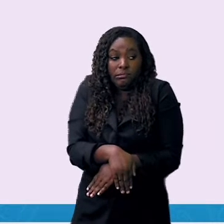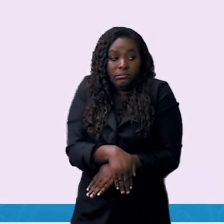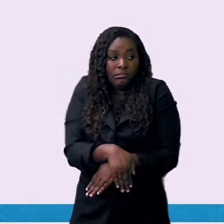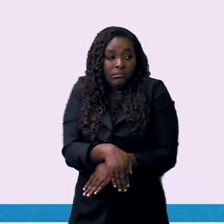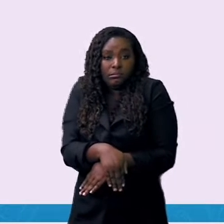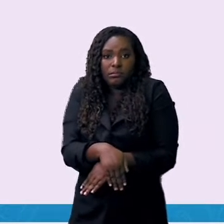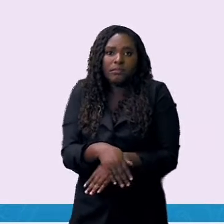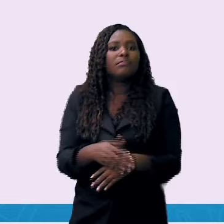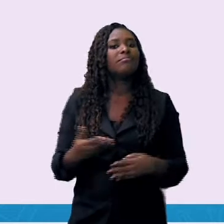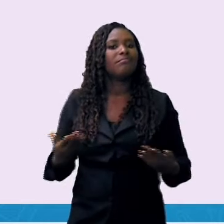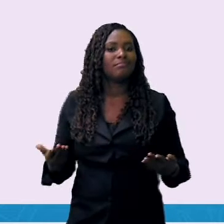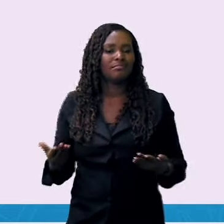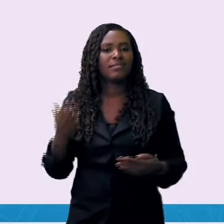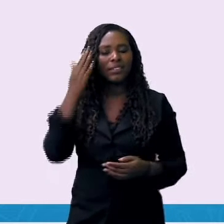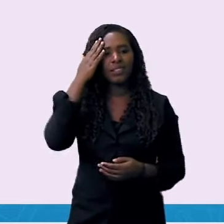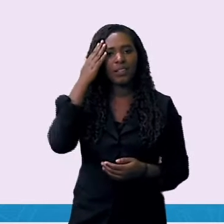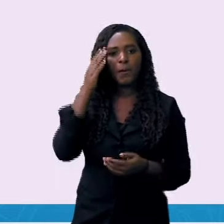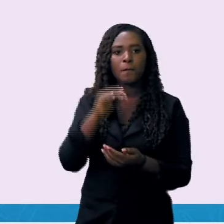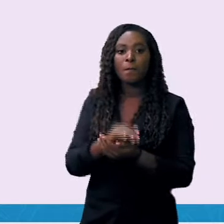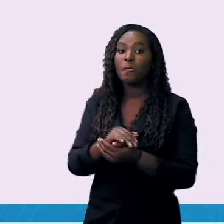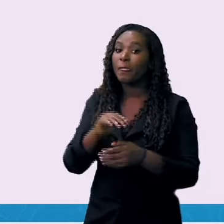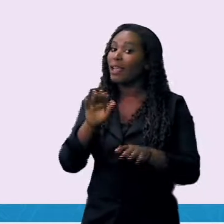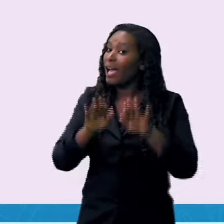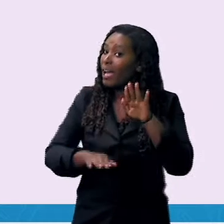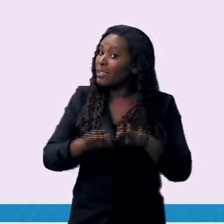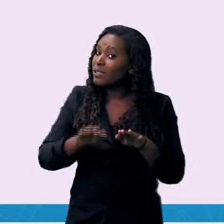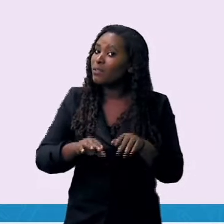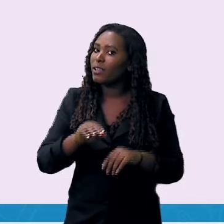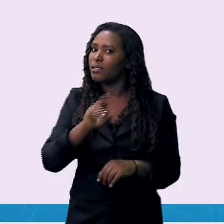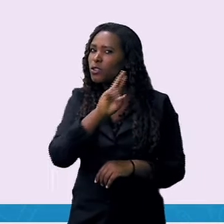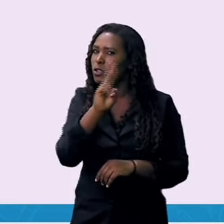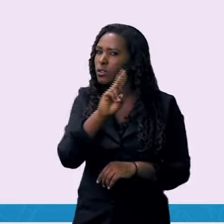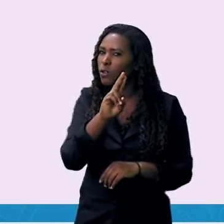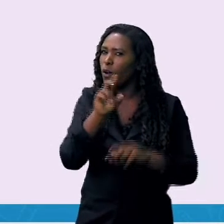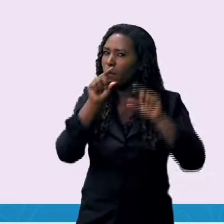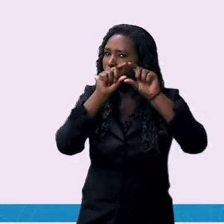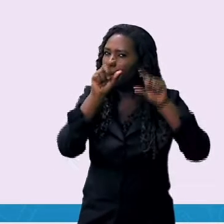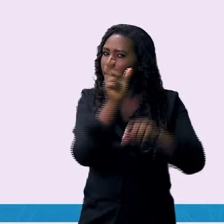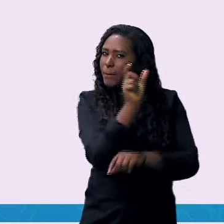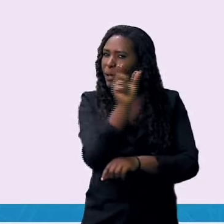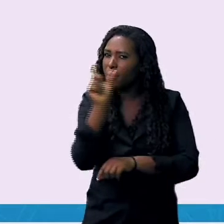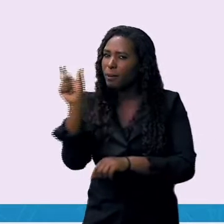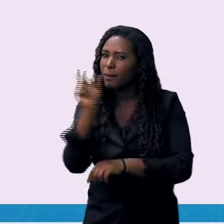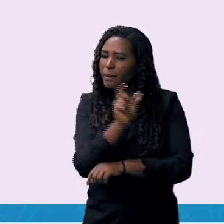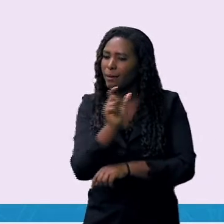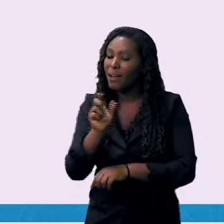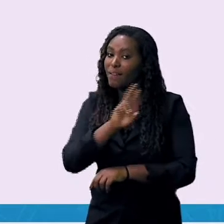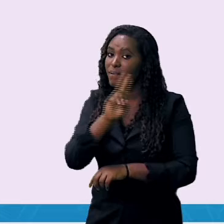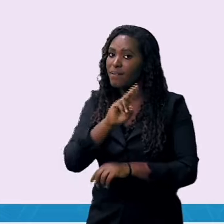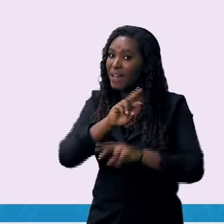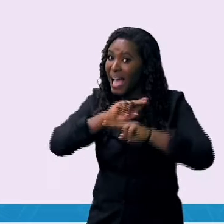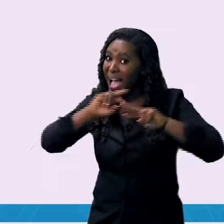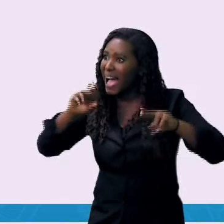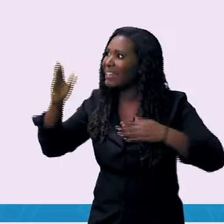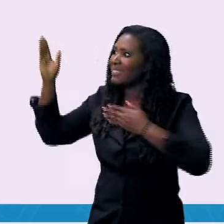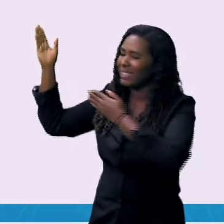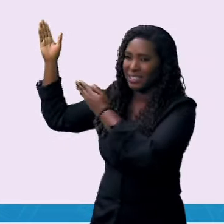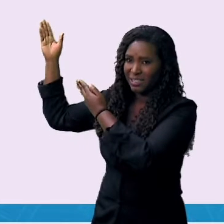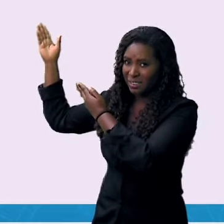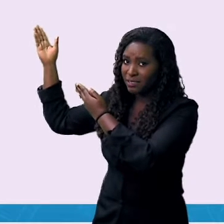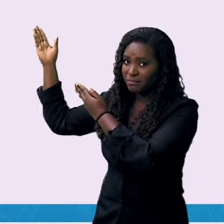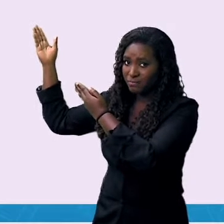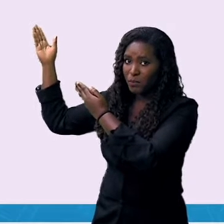esse menino é super inteligente, muito bonzinho, essas características ditas podem ser tomadas